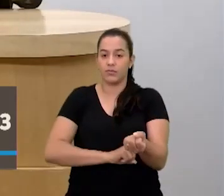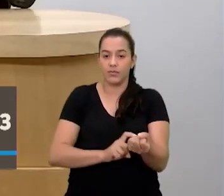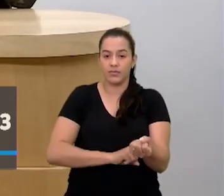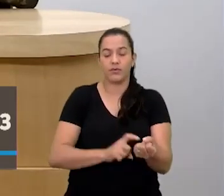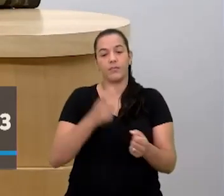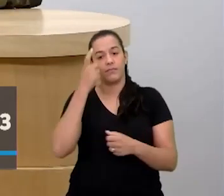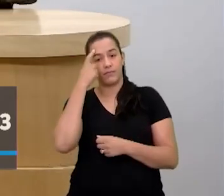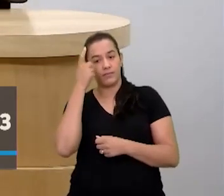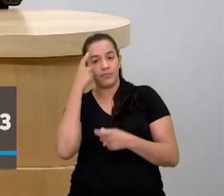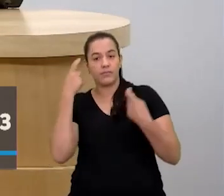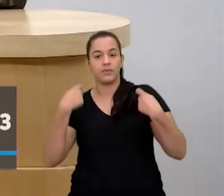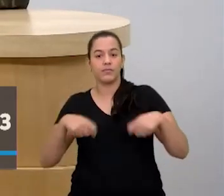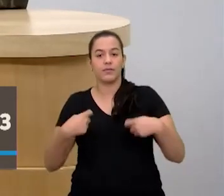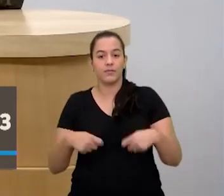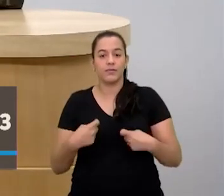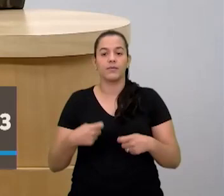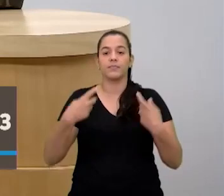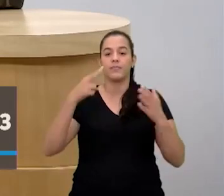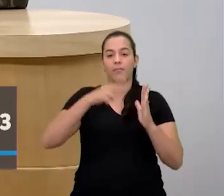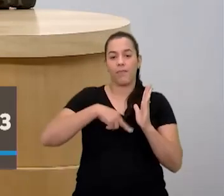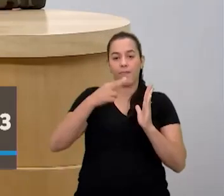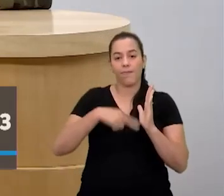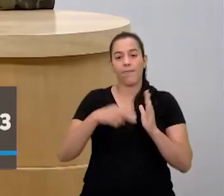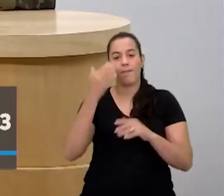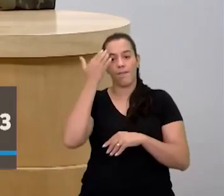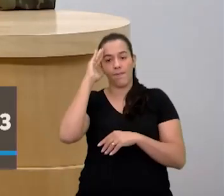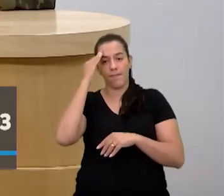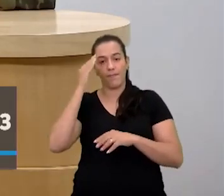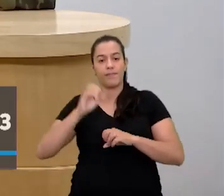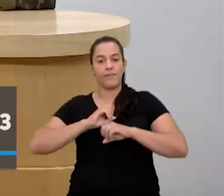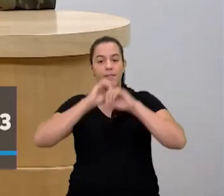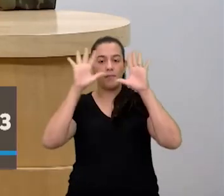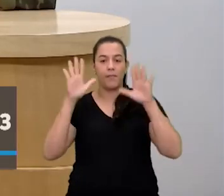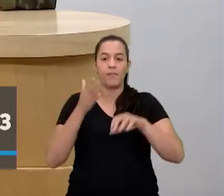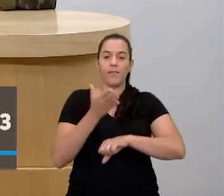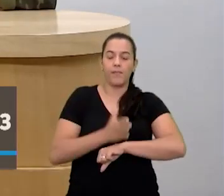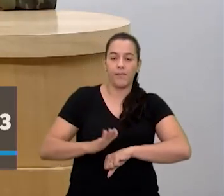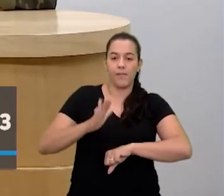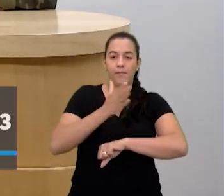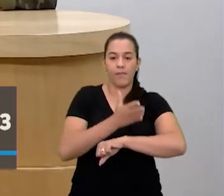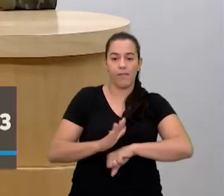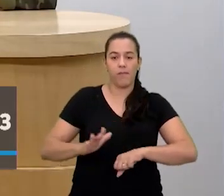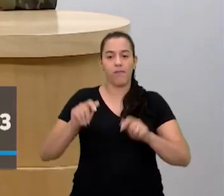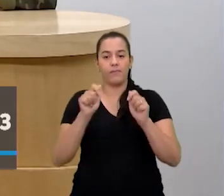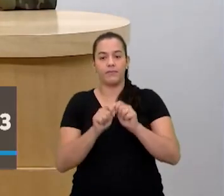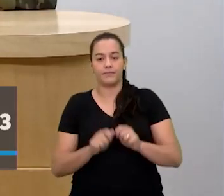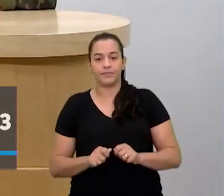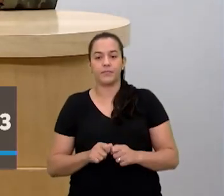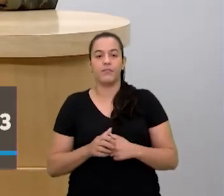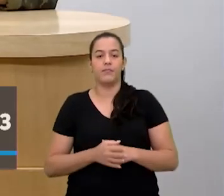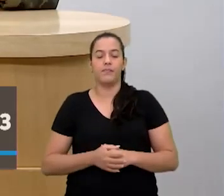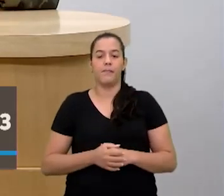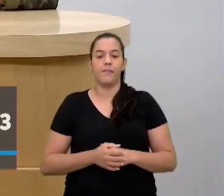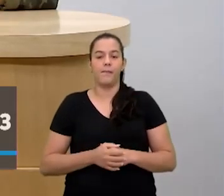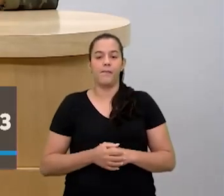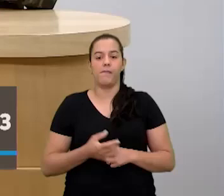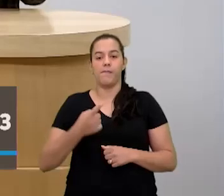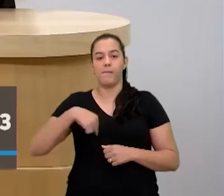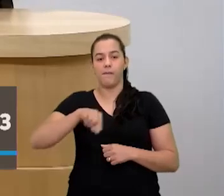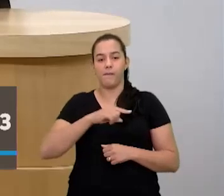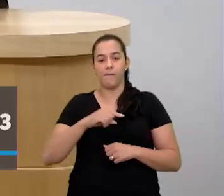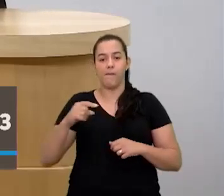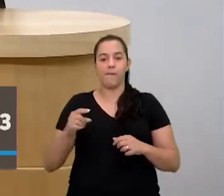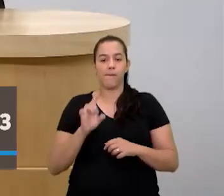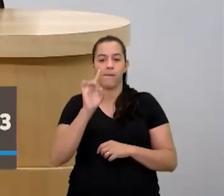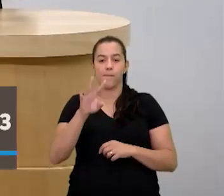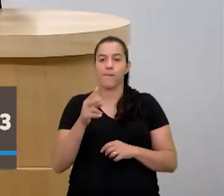penso, eu preciso ler, eu preciso entender. É um exercício. De certa forma, então, é um multiculturalismo, né? Isso, né? É aquela a gente precisa sair da bolha. Então, eu só vou